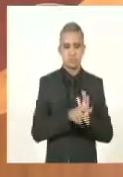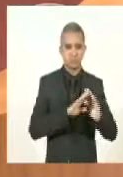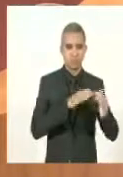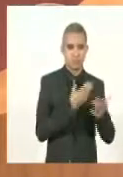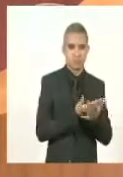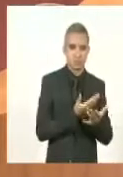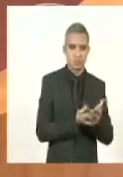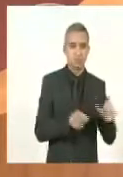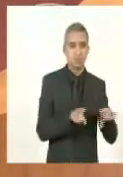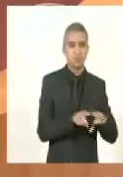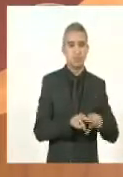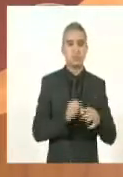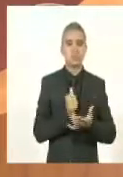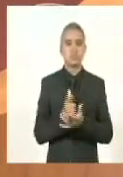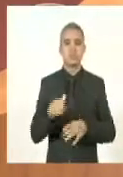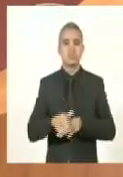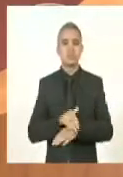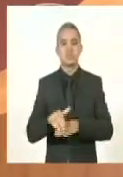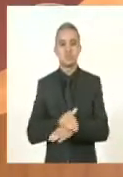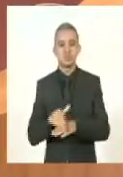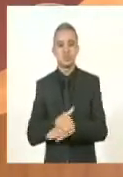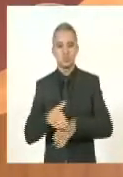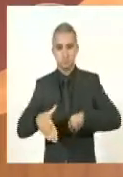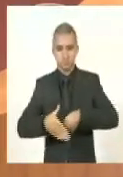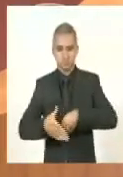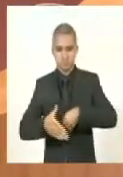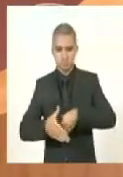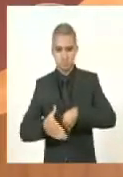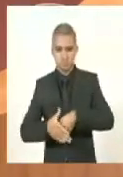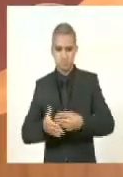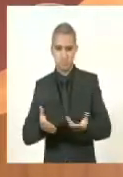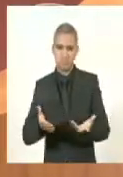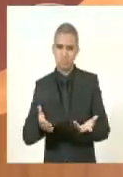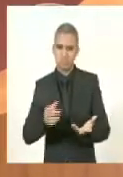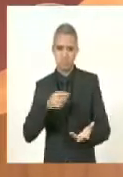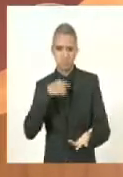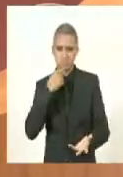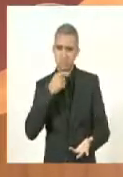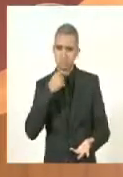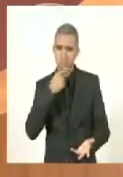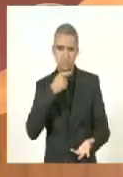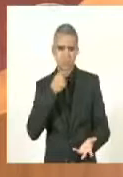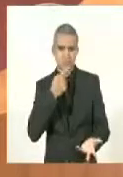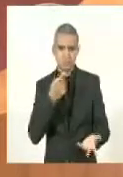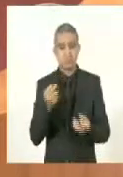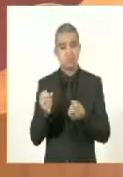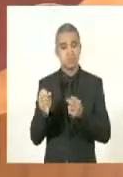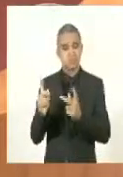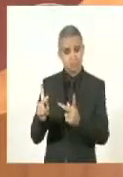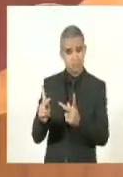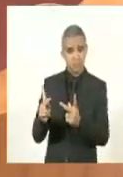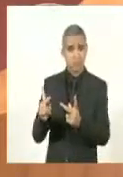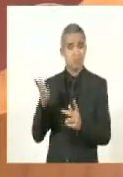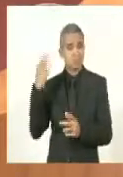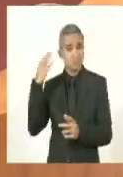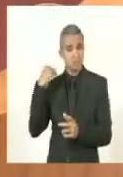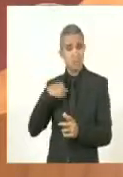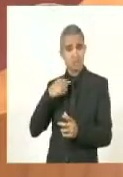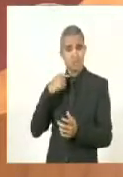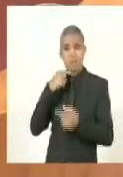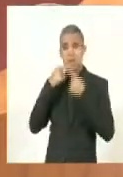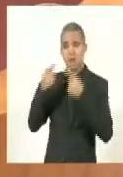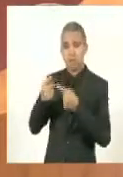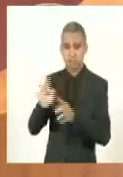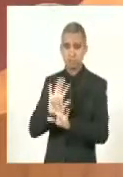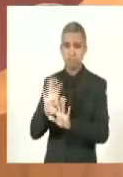com R$ 30. Não consegue. Tudo bem. Não fui contra o projeto. E nem levantei isso aqui à época. Nem